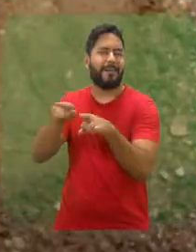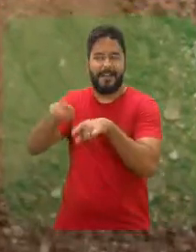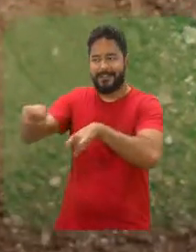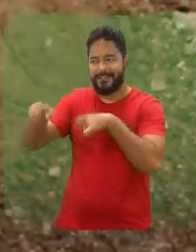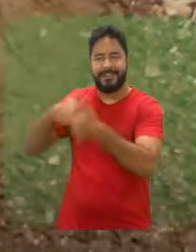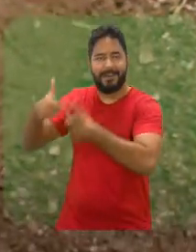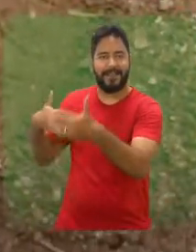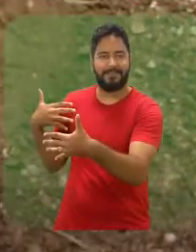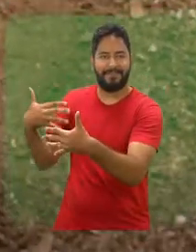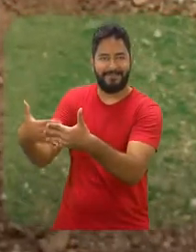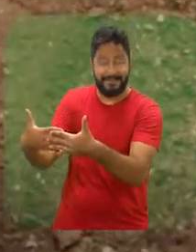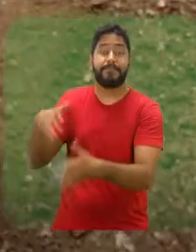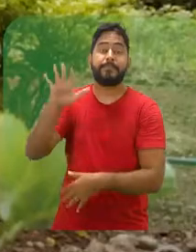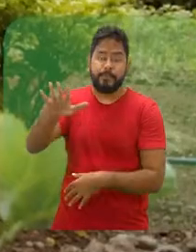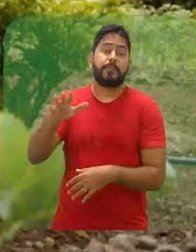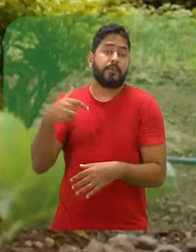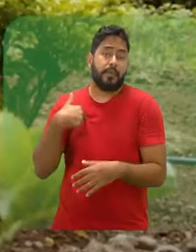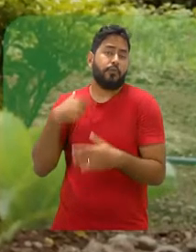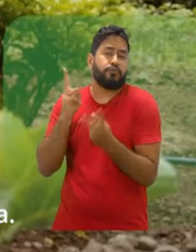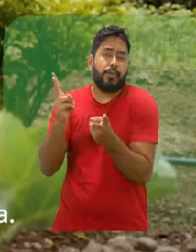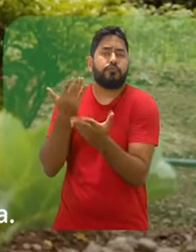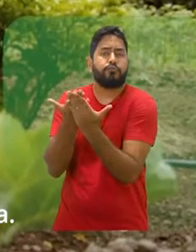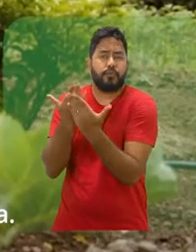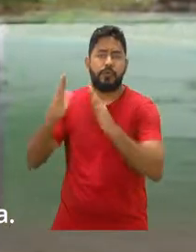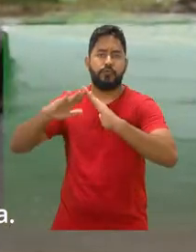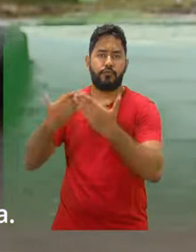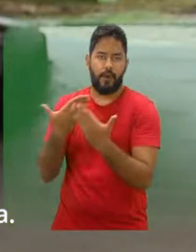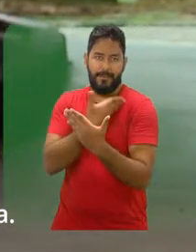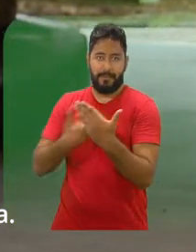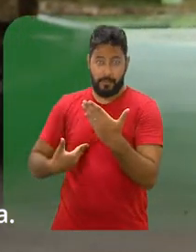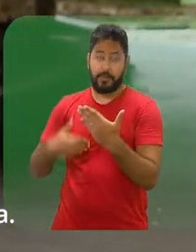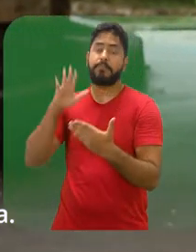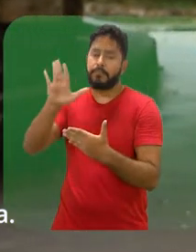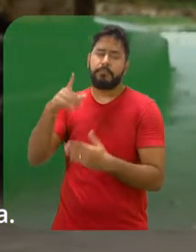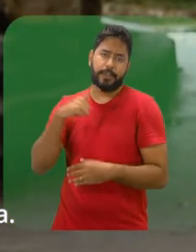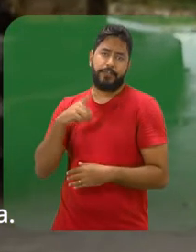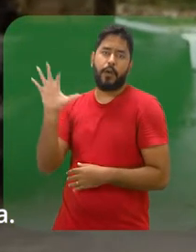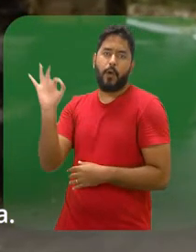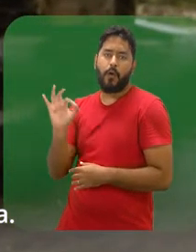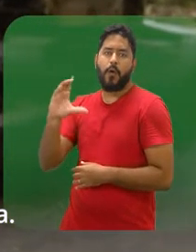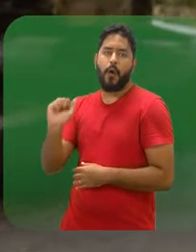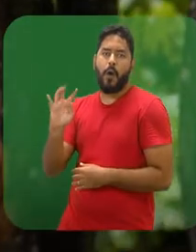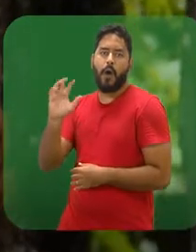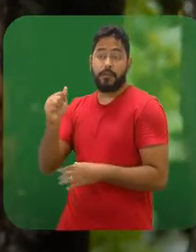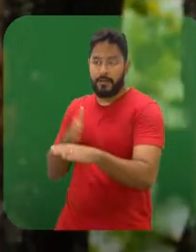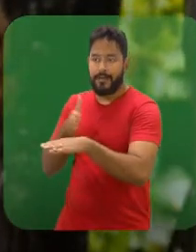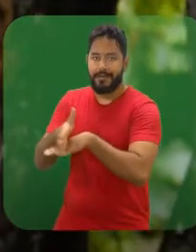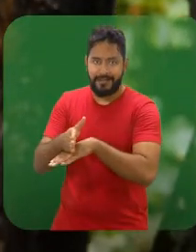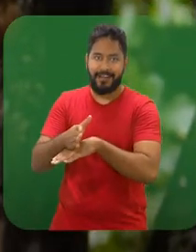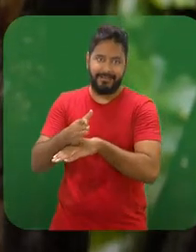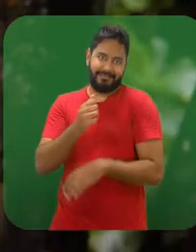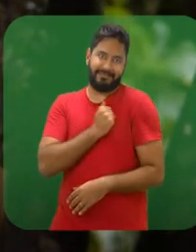minha infância nisso, morando em sítio, que eu acredito que é a melhor de todas. Eu sempre estudei em escola pública e com isso eu obtive a cota. Com muito esforço